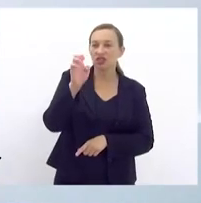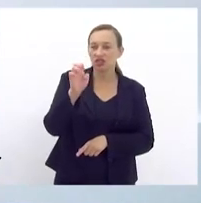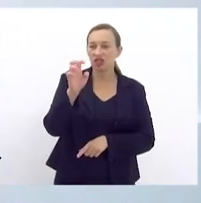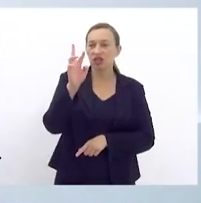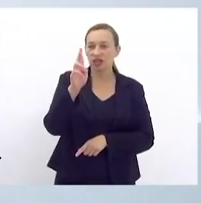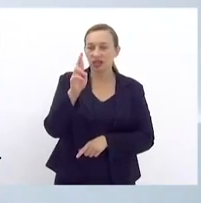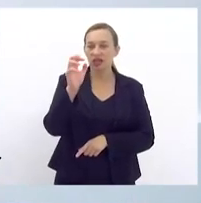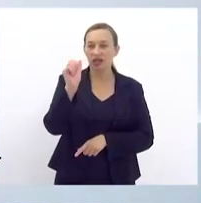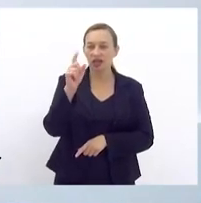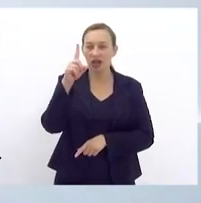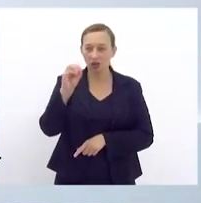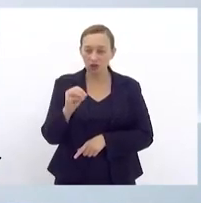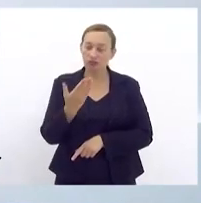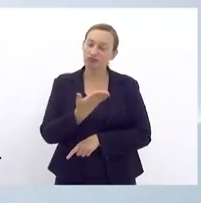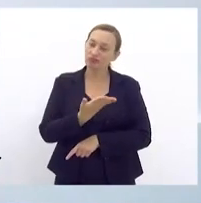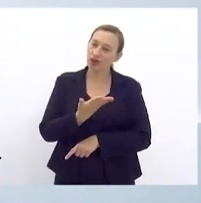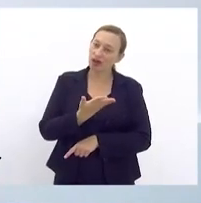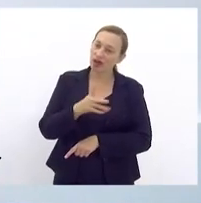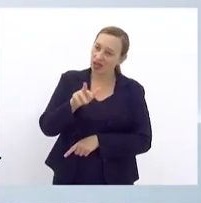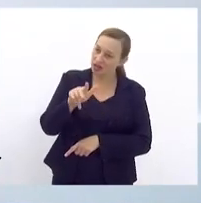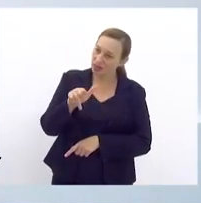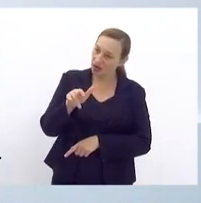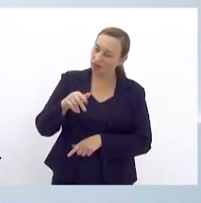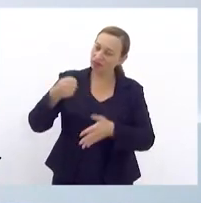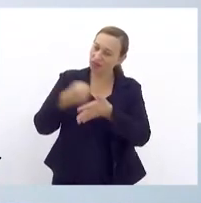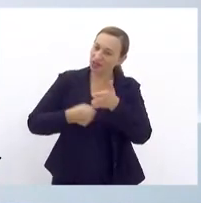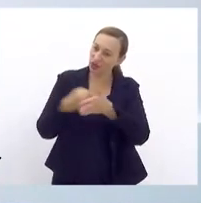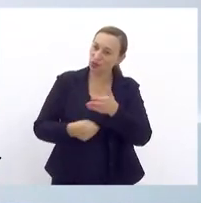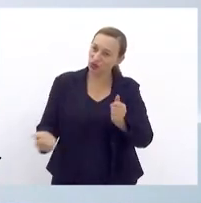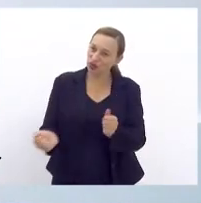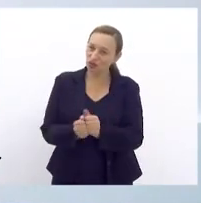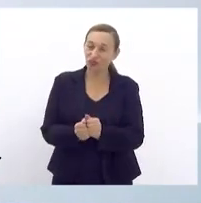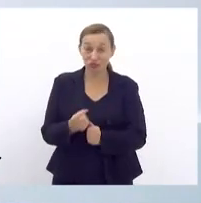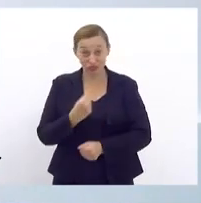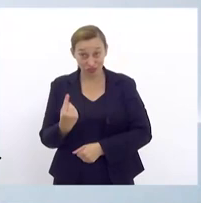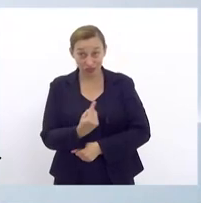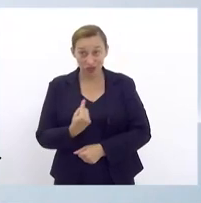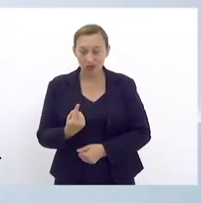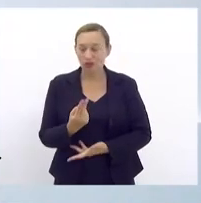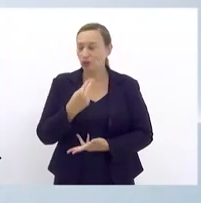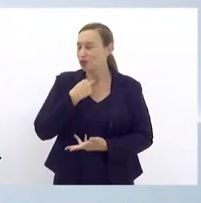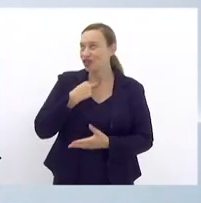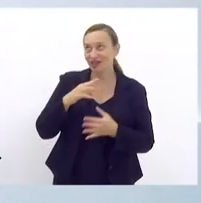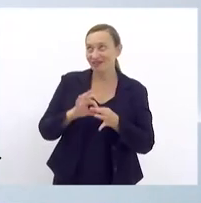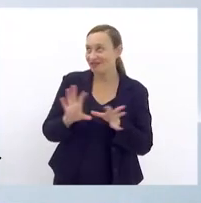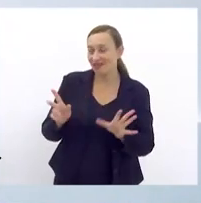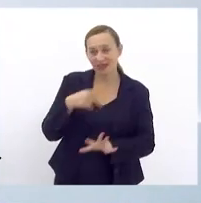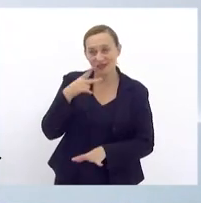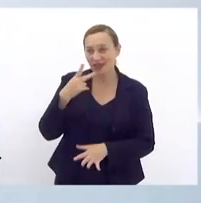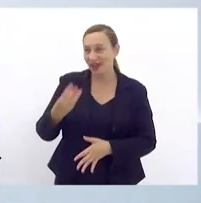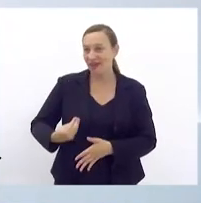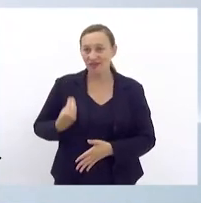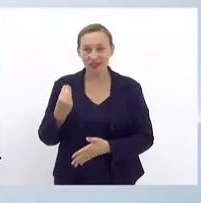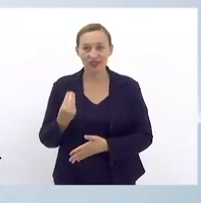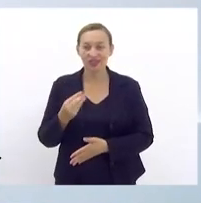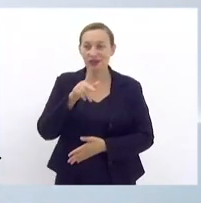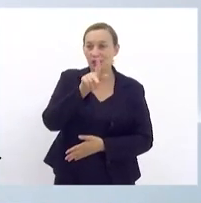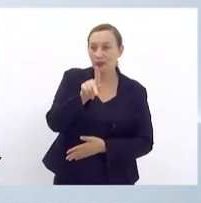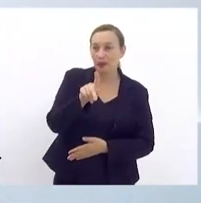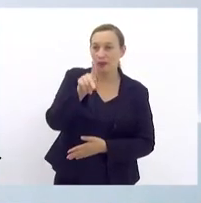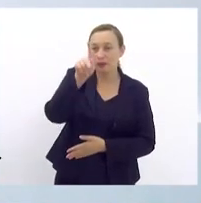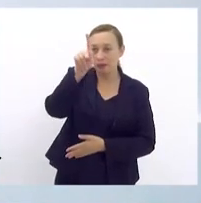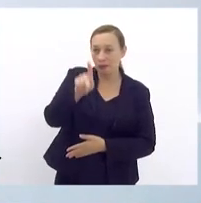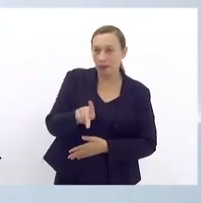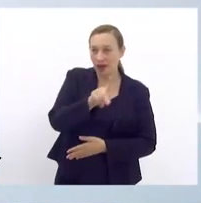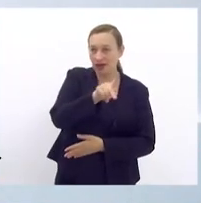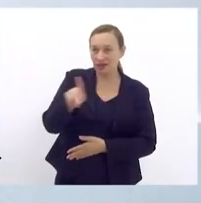irmão umbreando e agora nessa luta conosco não poderia deixar de mencionar a presença do padre Alex aqui